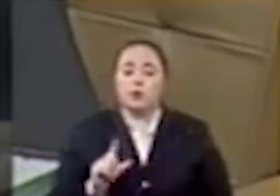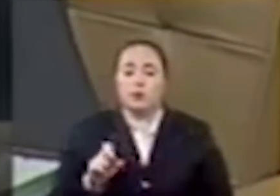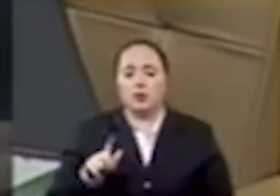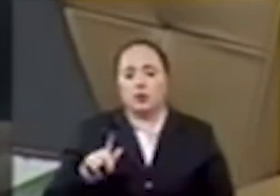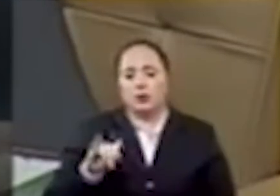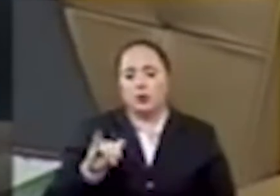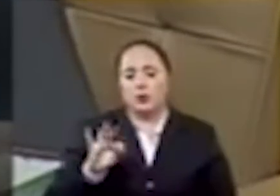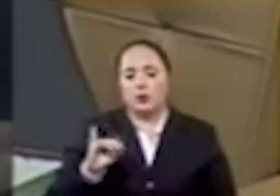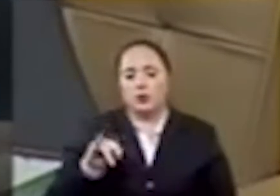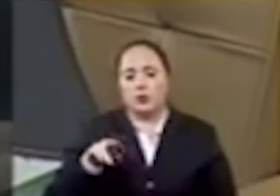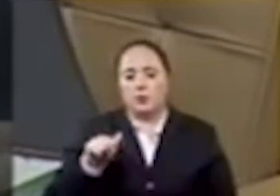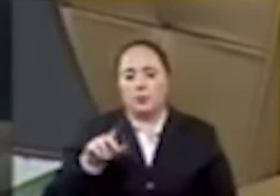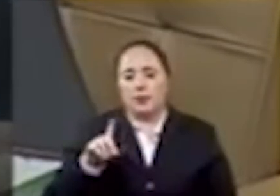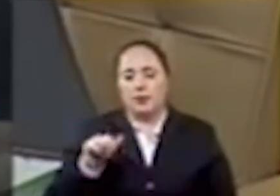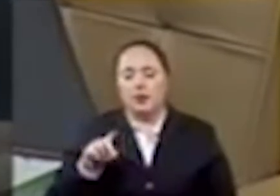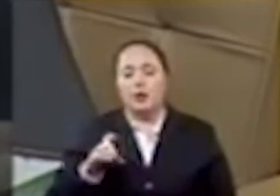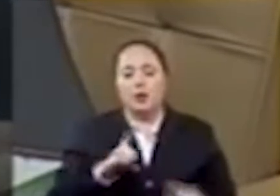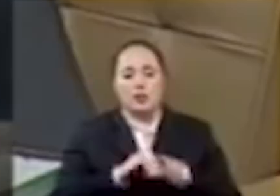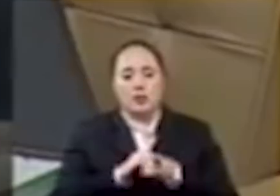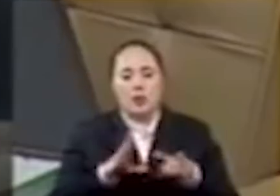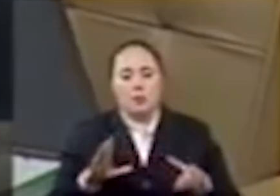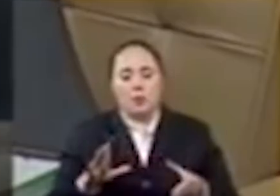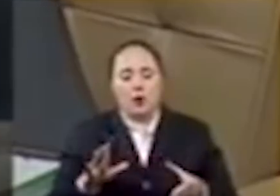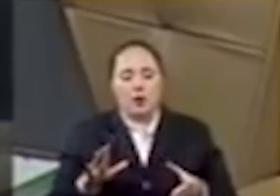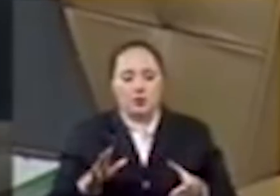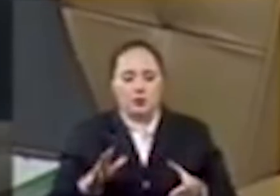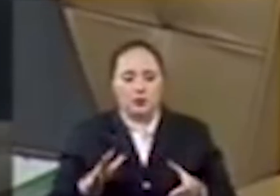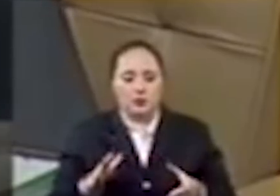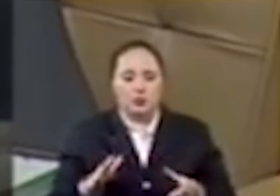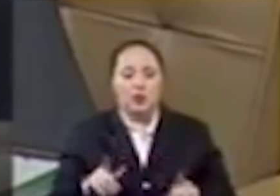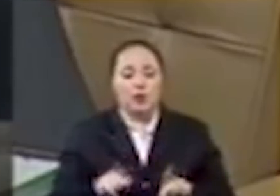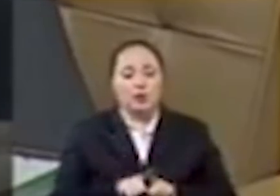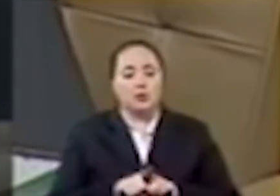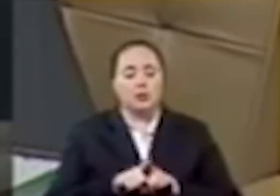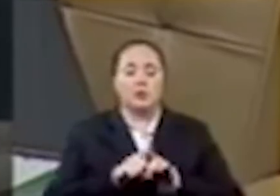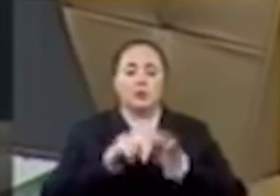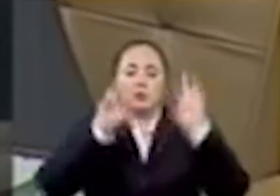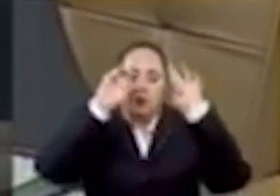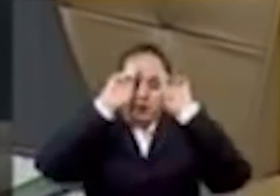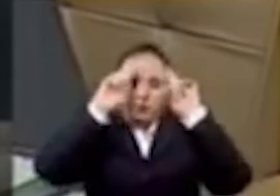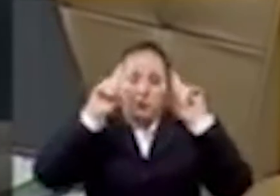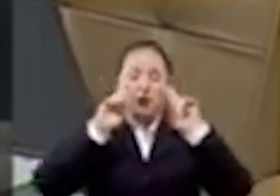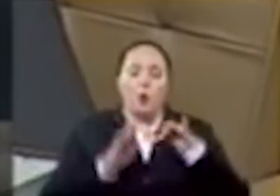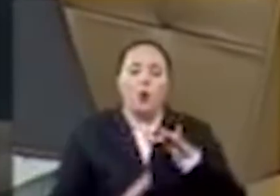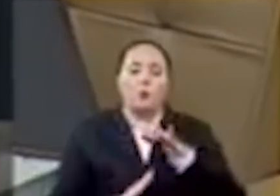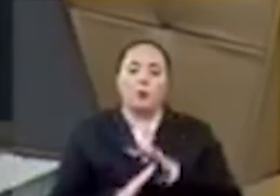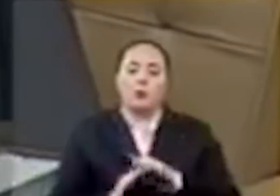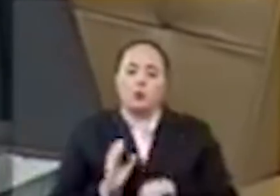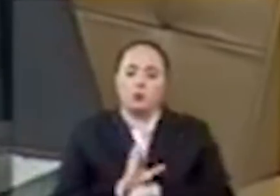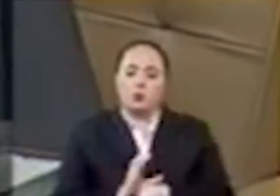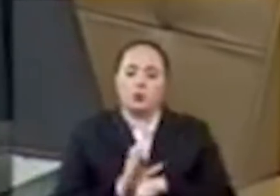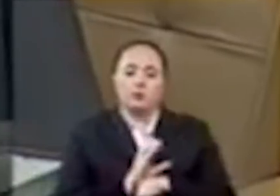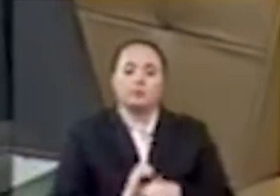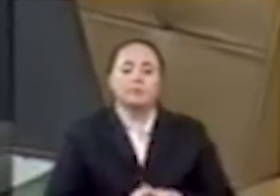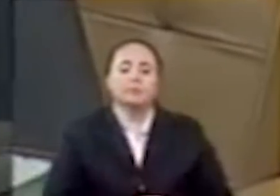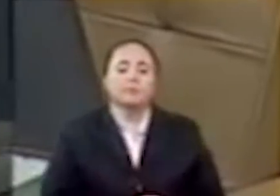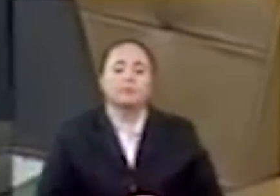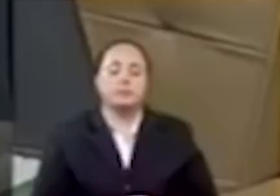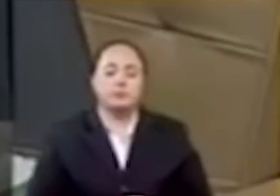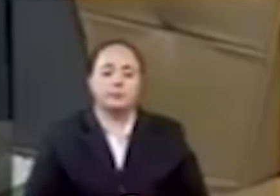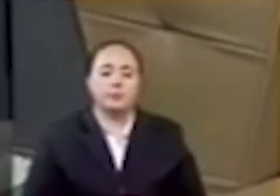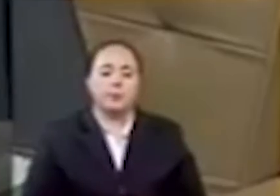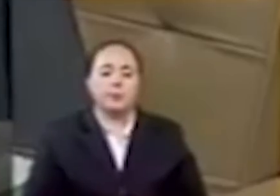legitimidade democrática desta atuação e no respeito aos limites constitucionais. E aqui